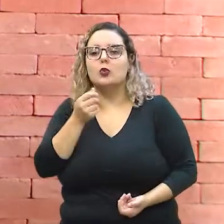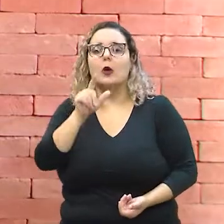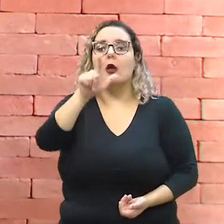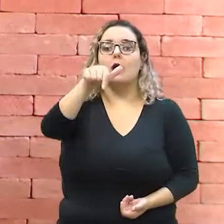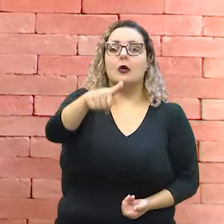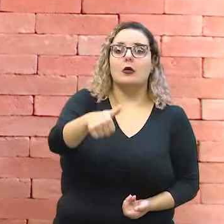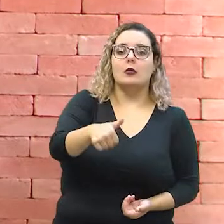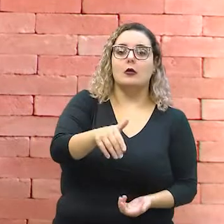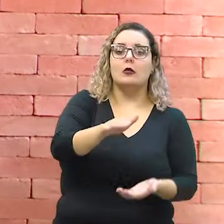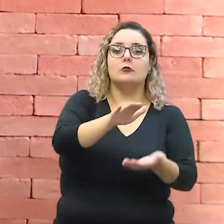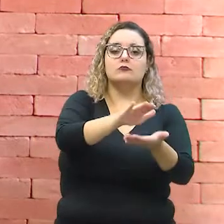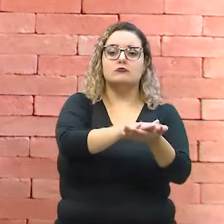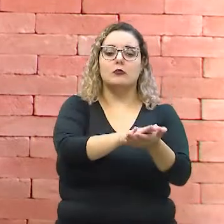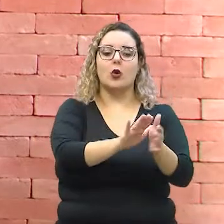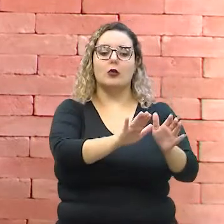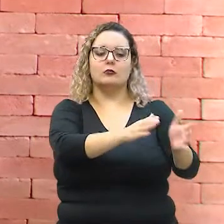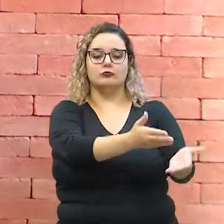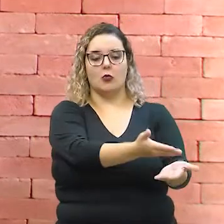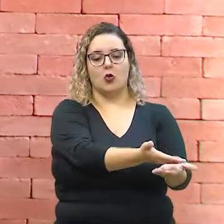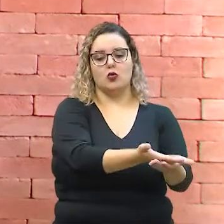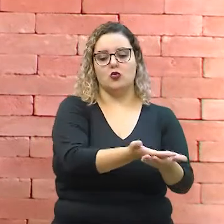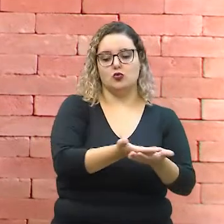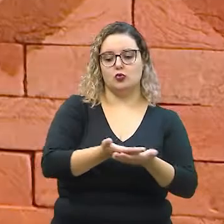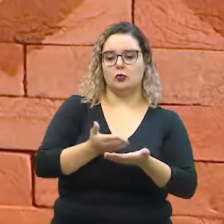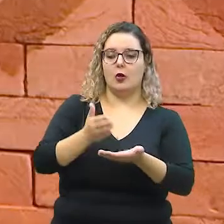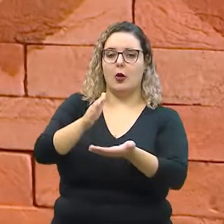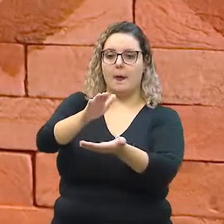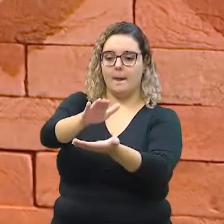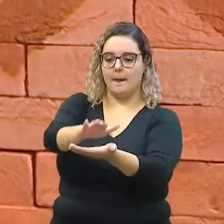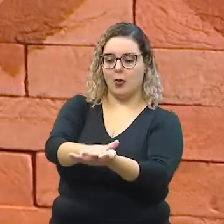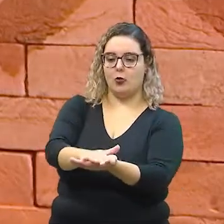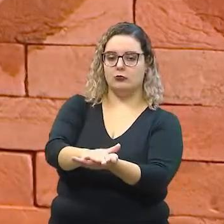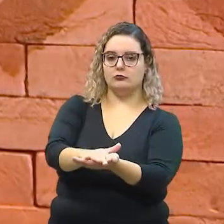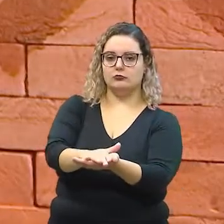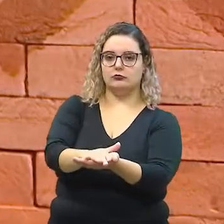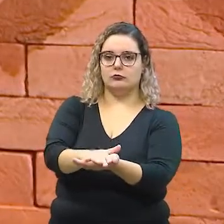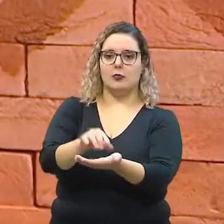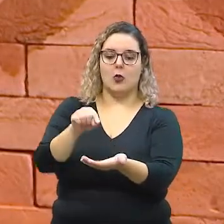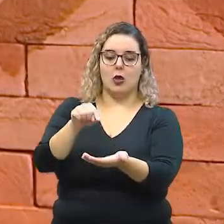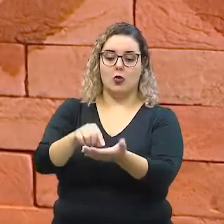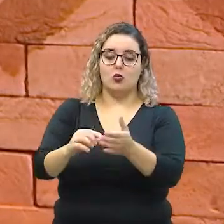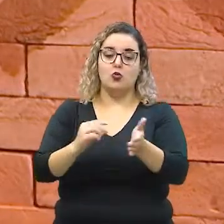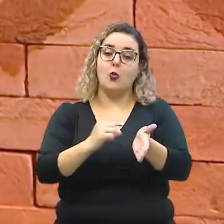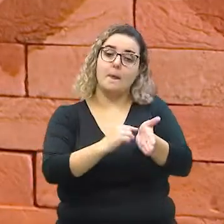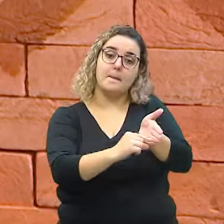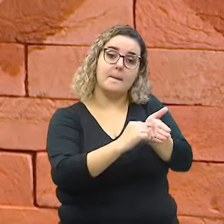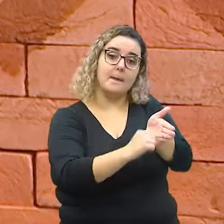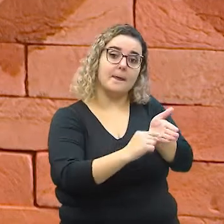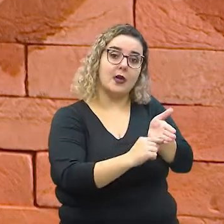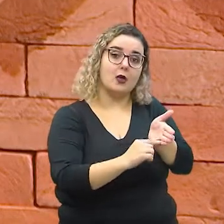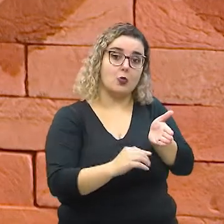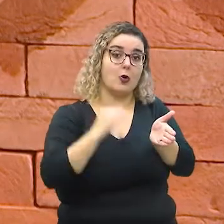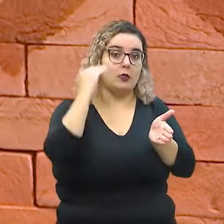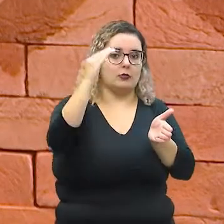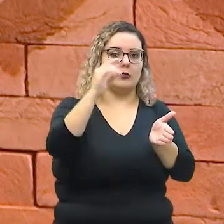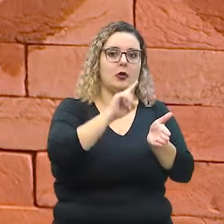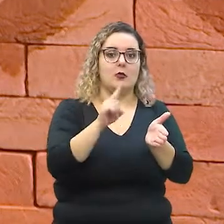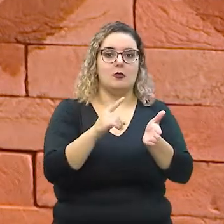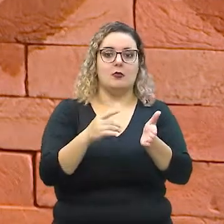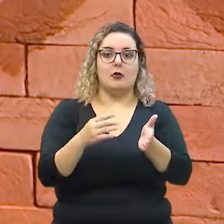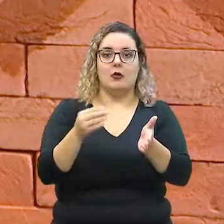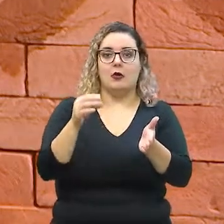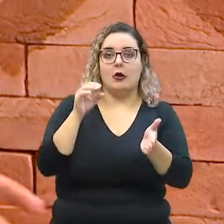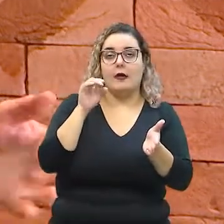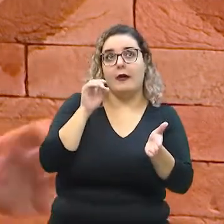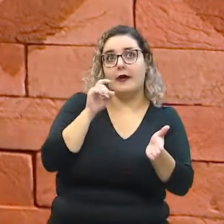também é muito importante. Tirou ela da brasa, ela está com uma temperatura interna alta, então ela não vai esfriar. As pessoas têm medo assim de